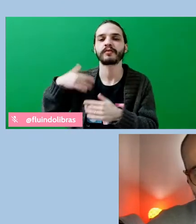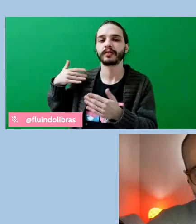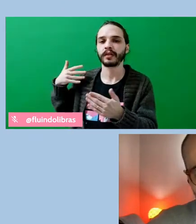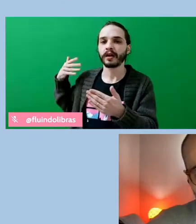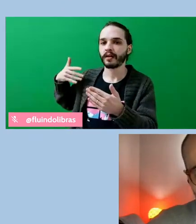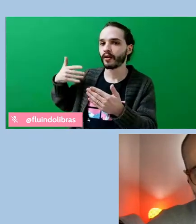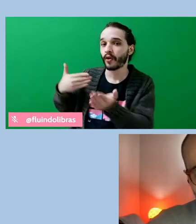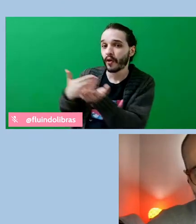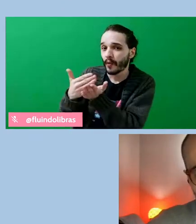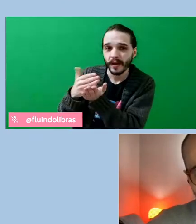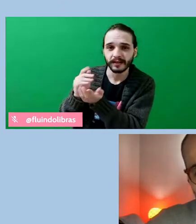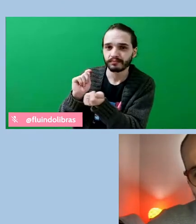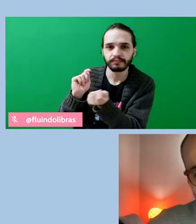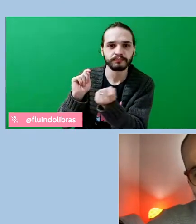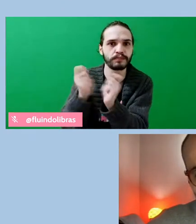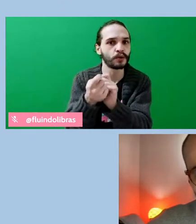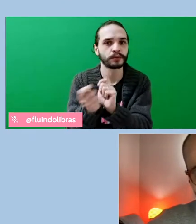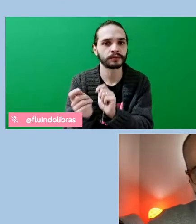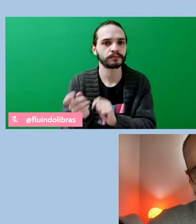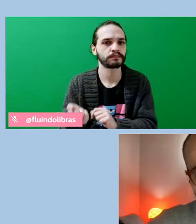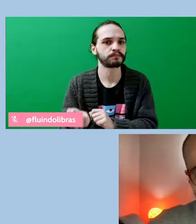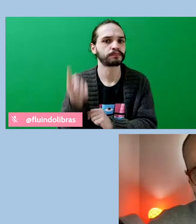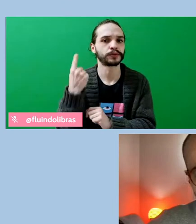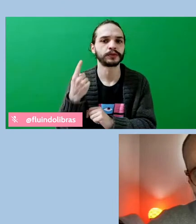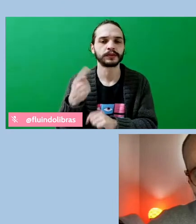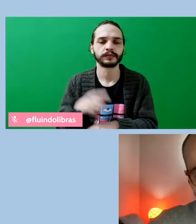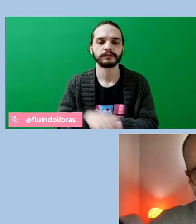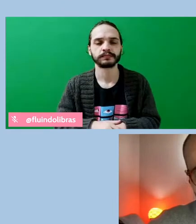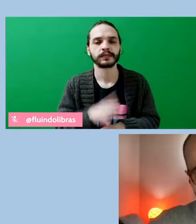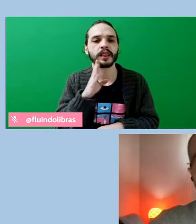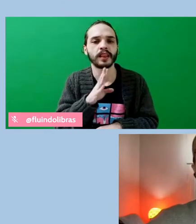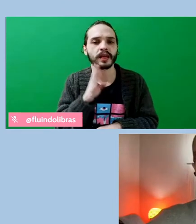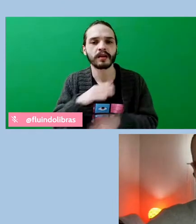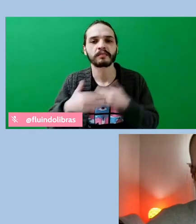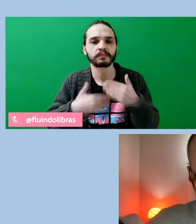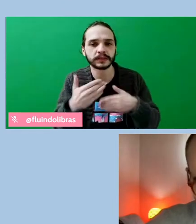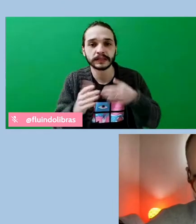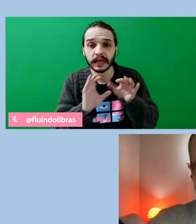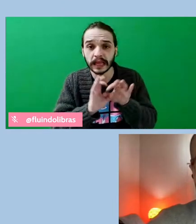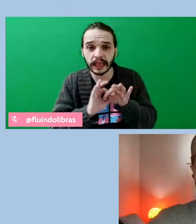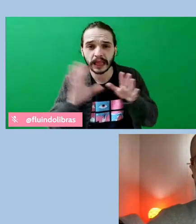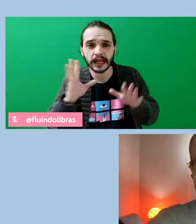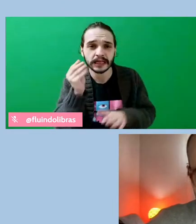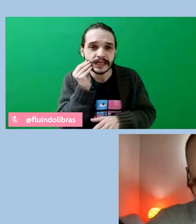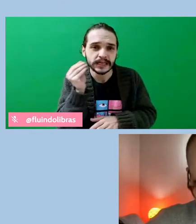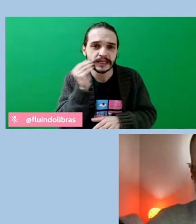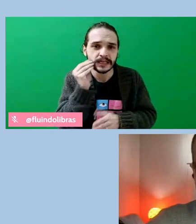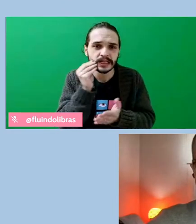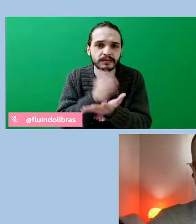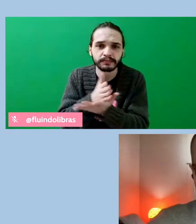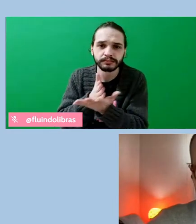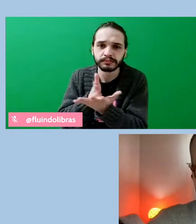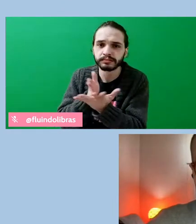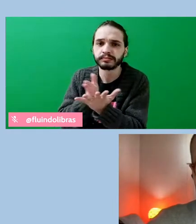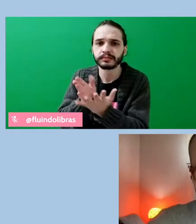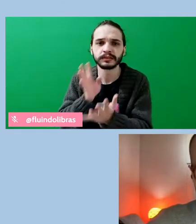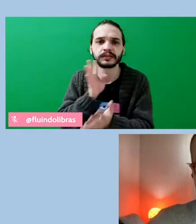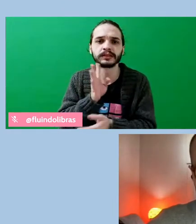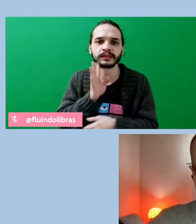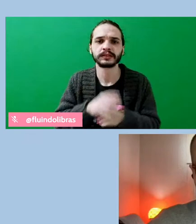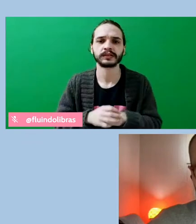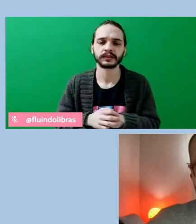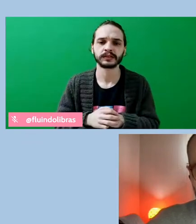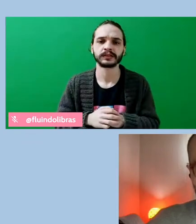indo. Legal, bacana. Então foi um processo bem livre mesmo de experimentar as possibilidades, né,